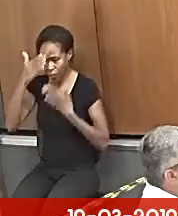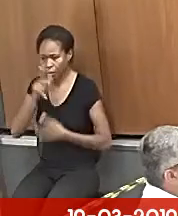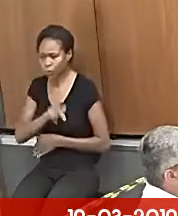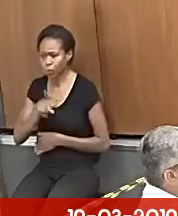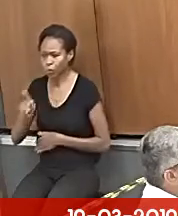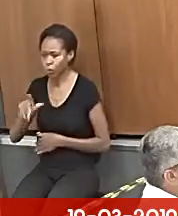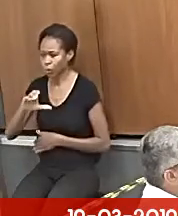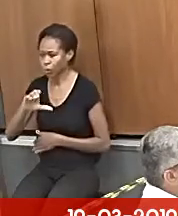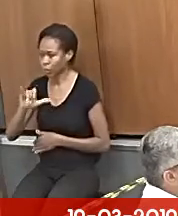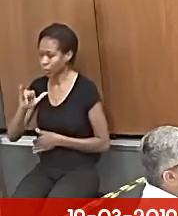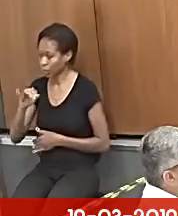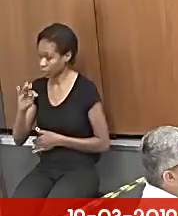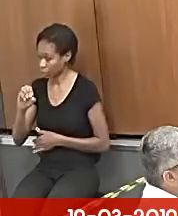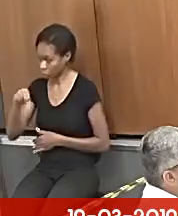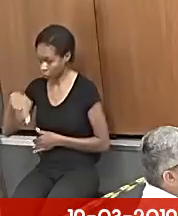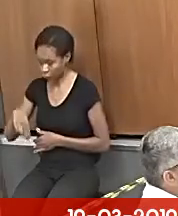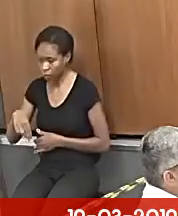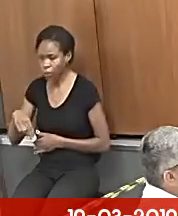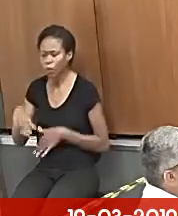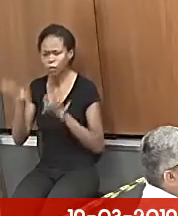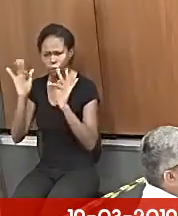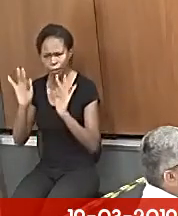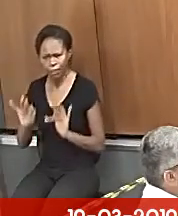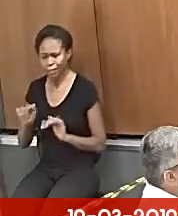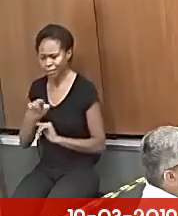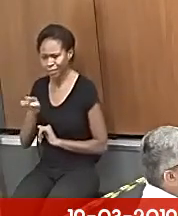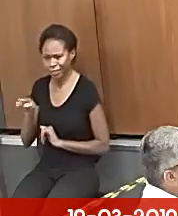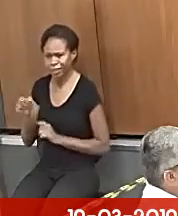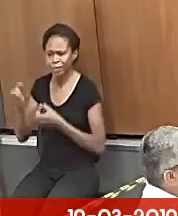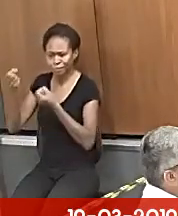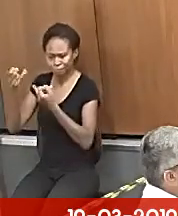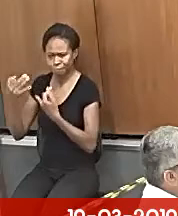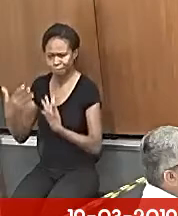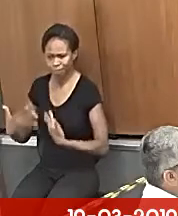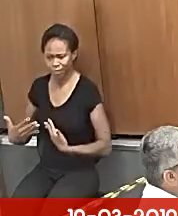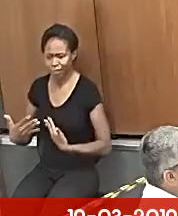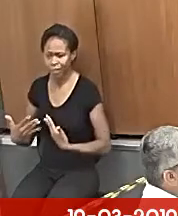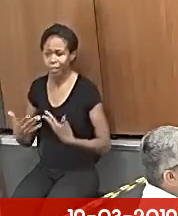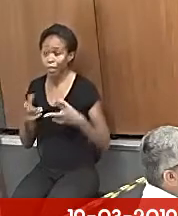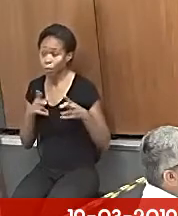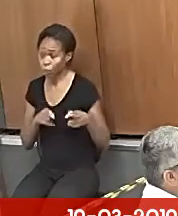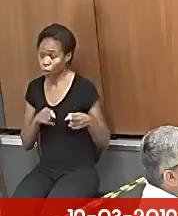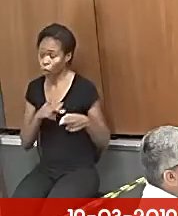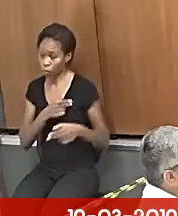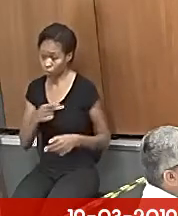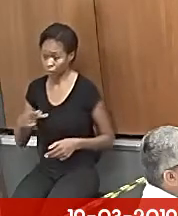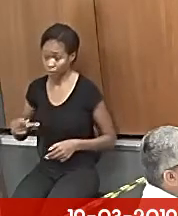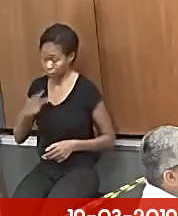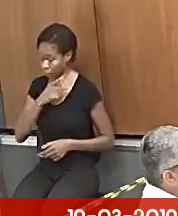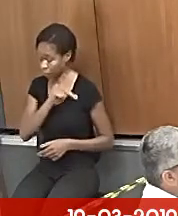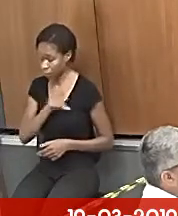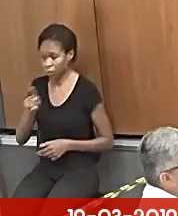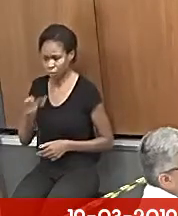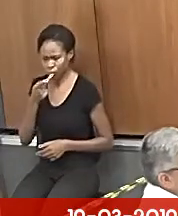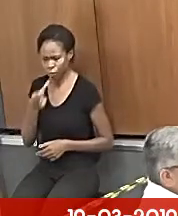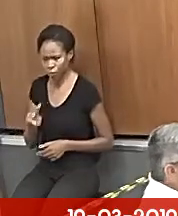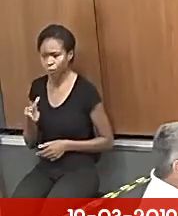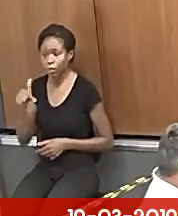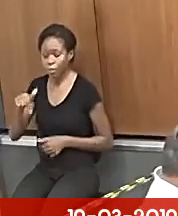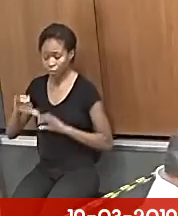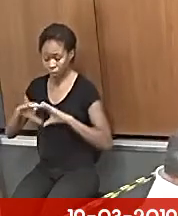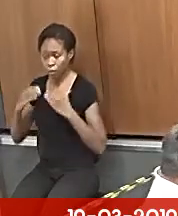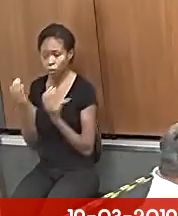belíssimas palavras e condes o nosso isso presidente duarte essa comissão se formou mesmo uma muralha